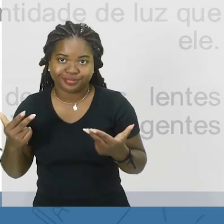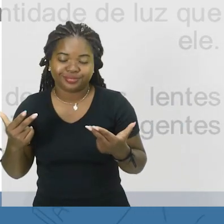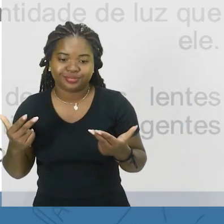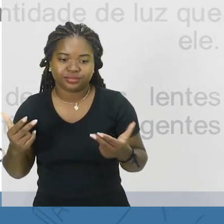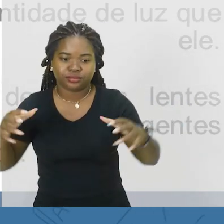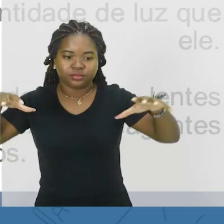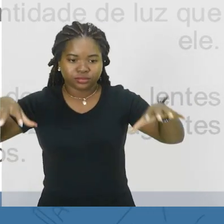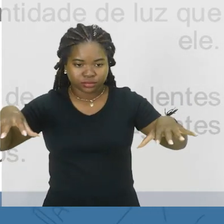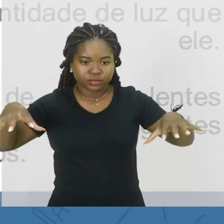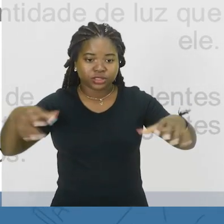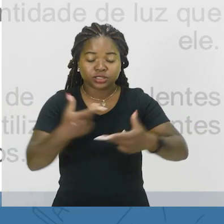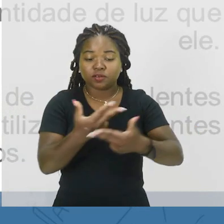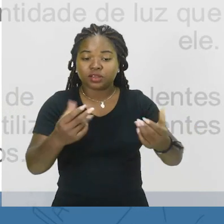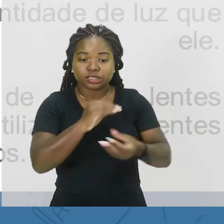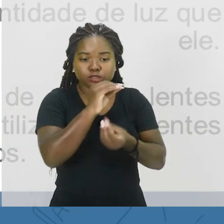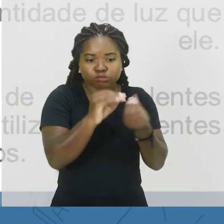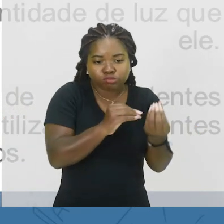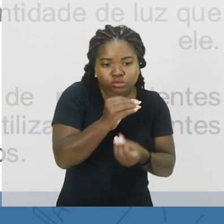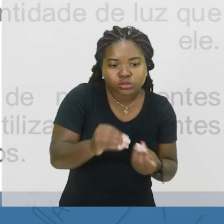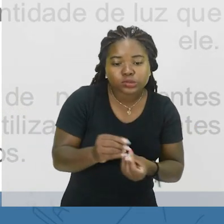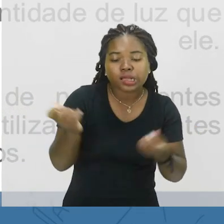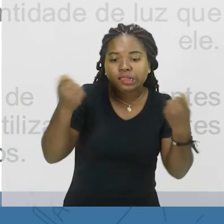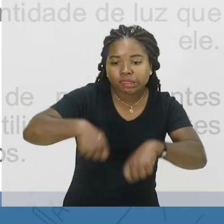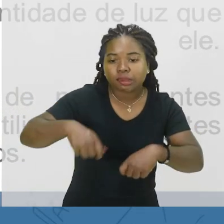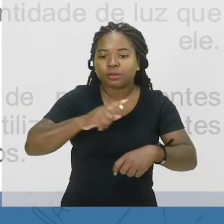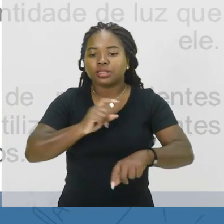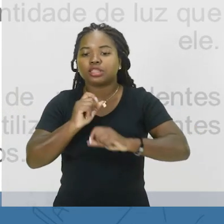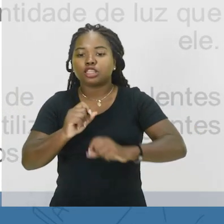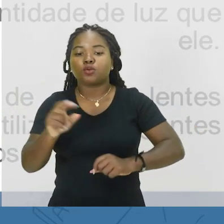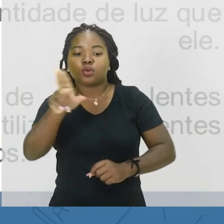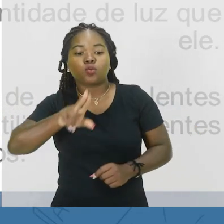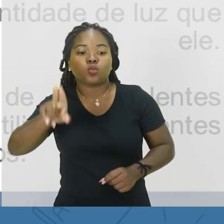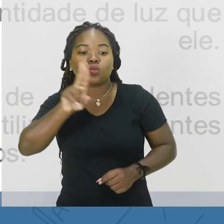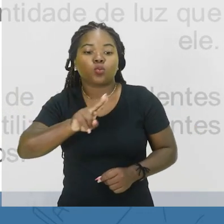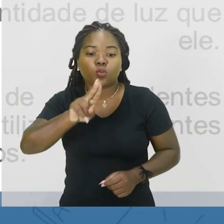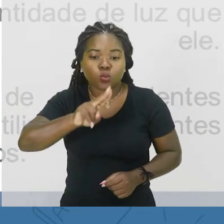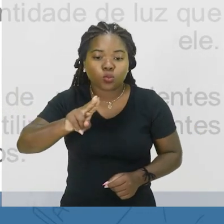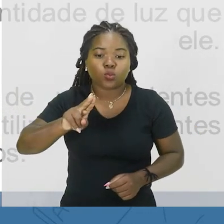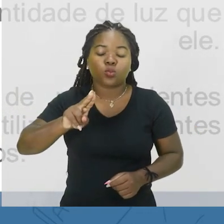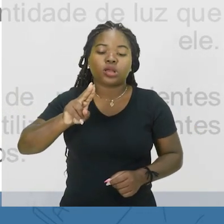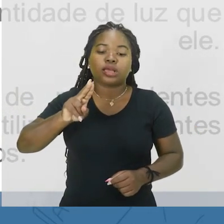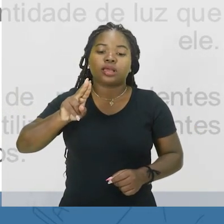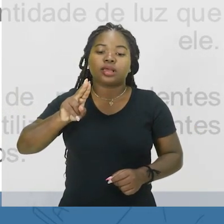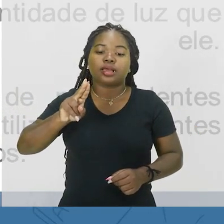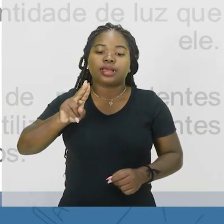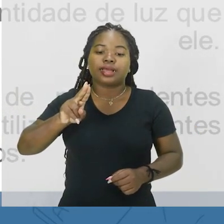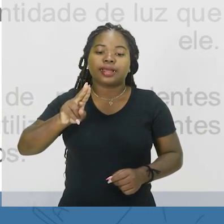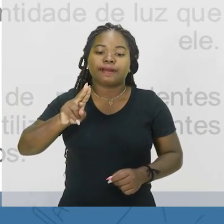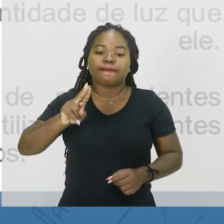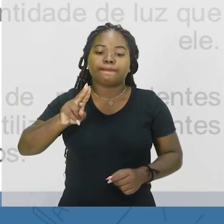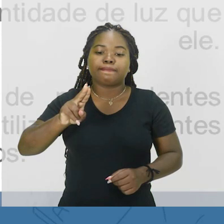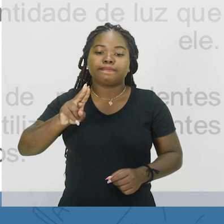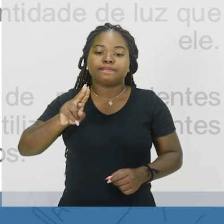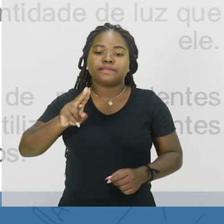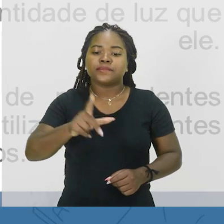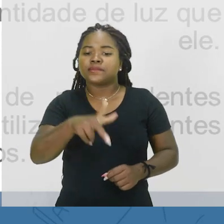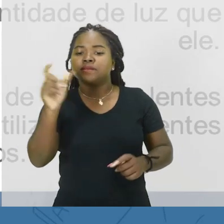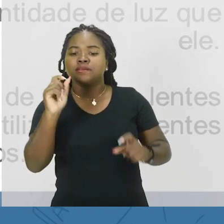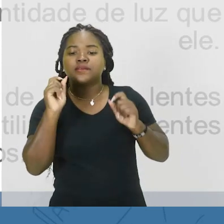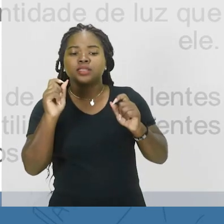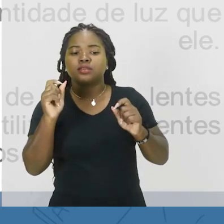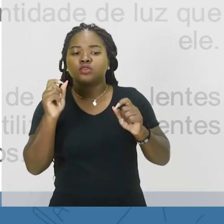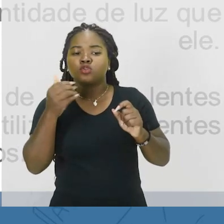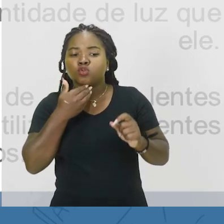diversas reações podem ser utilizadas, né? E a escolha